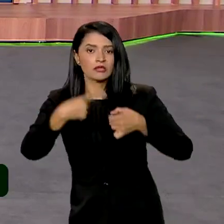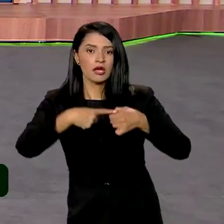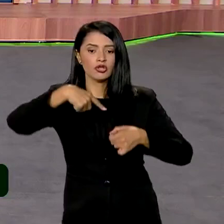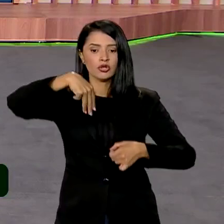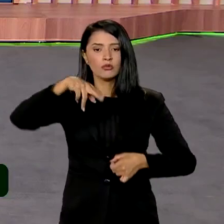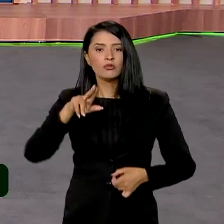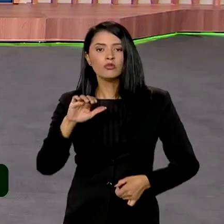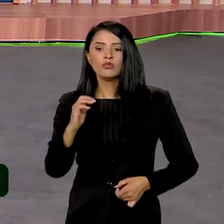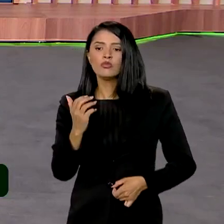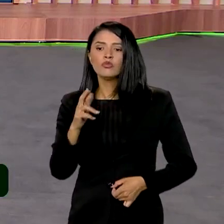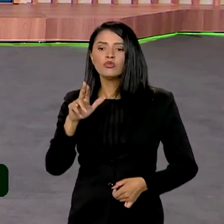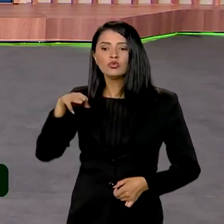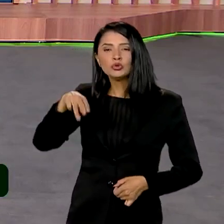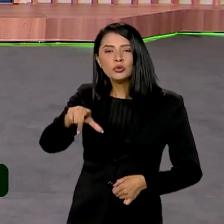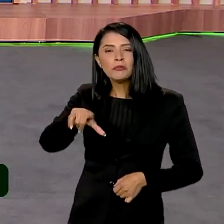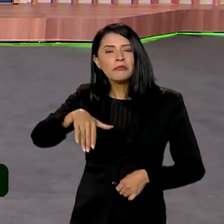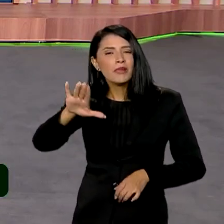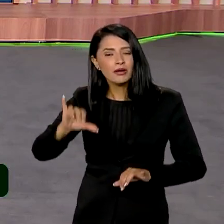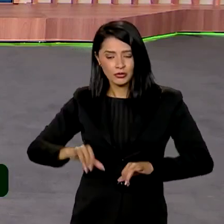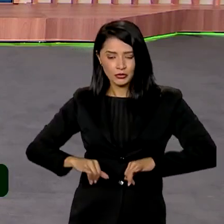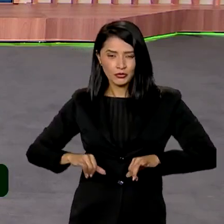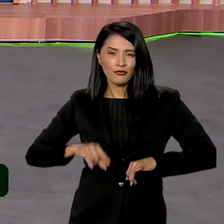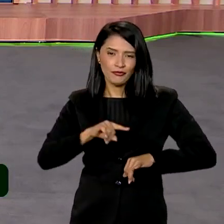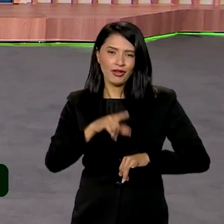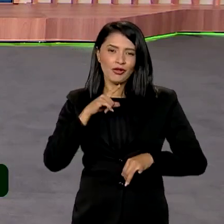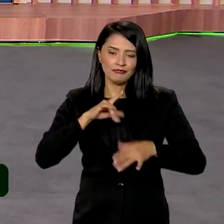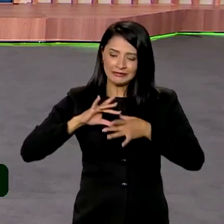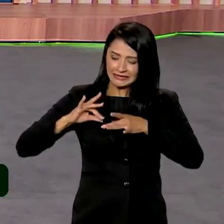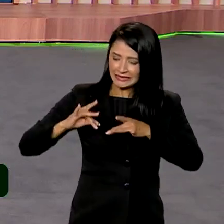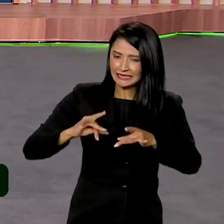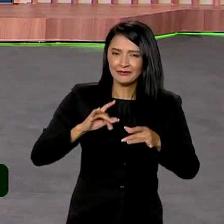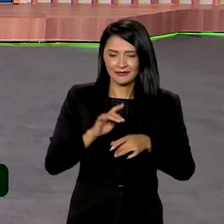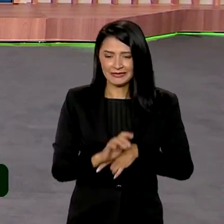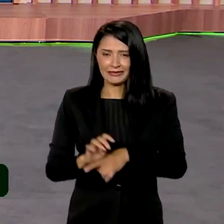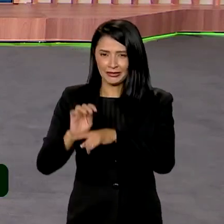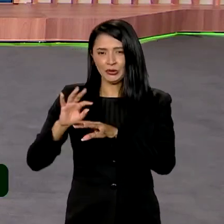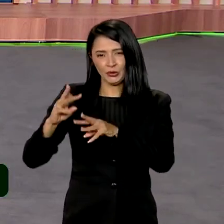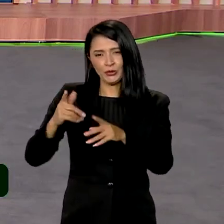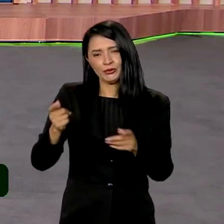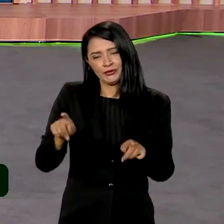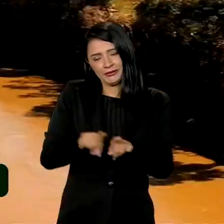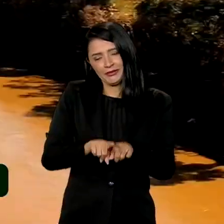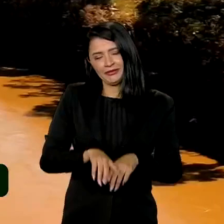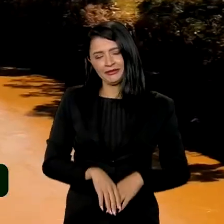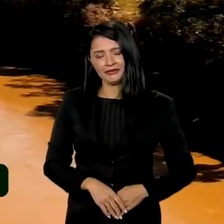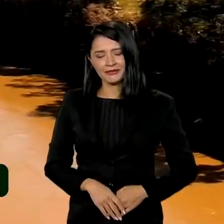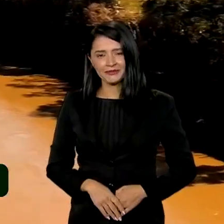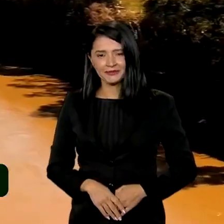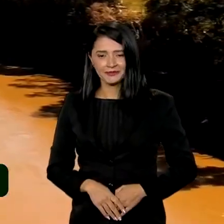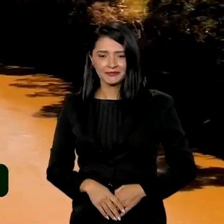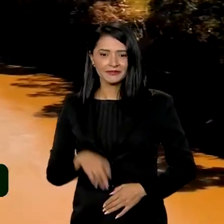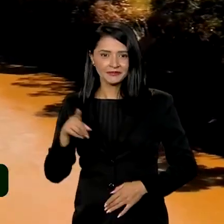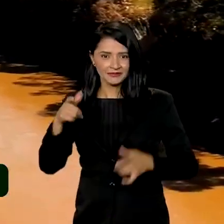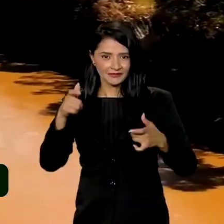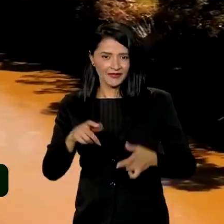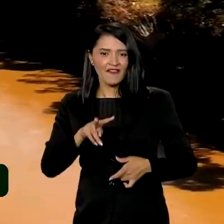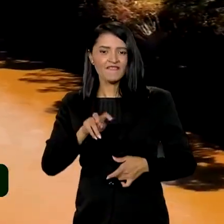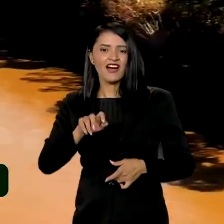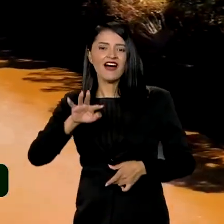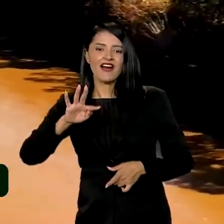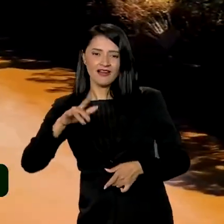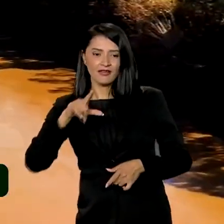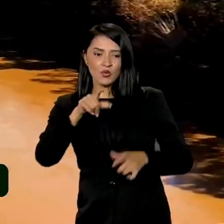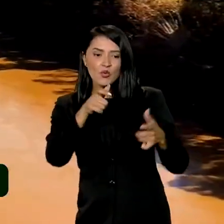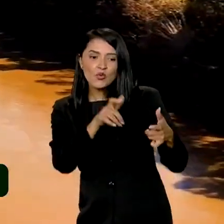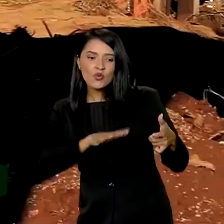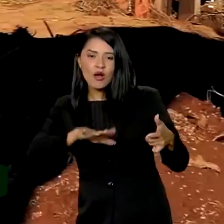atingidos pela tragédia climática que causou estragos por todo o estado. O Vale do Taquari foi uma das